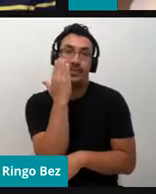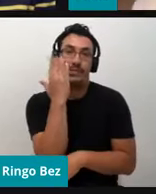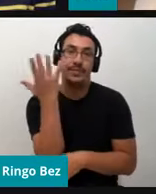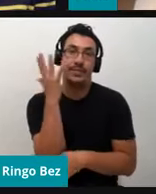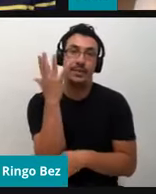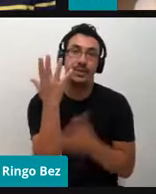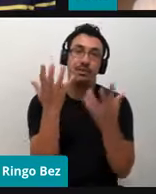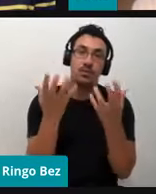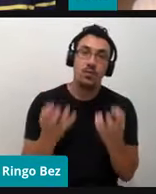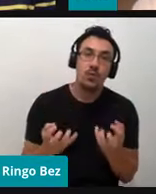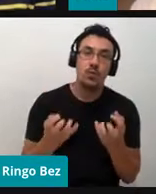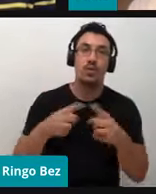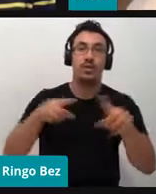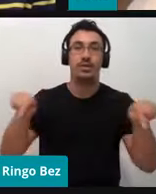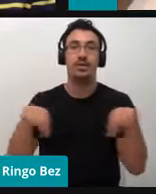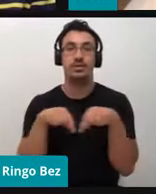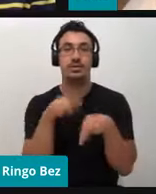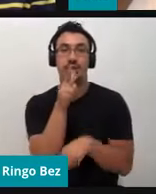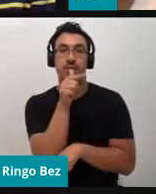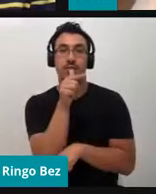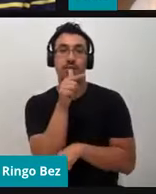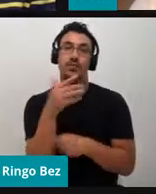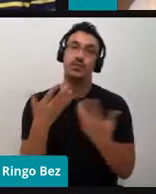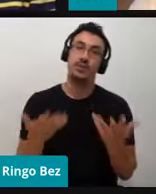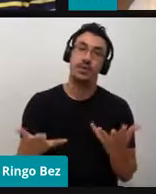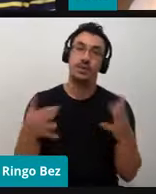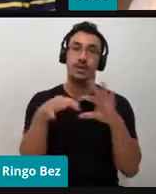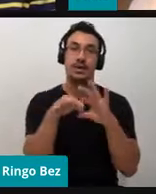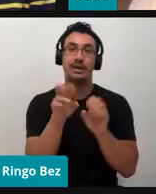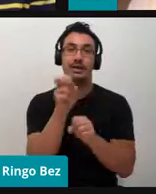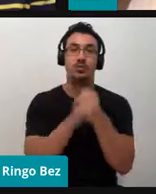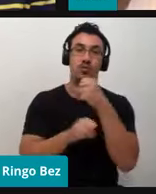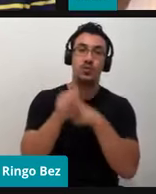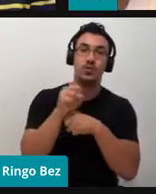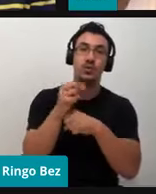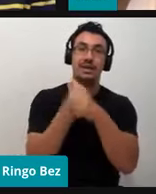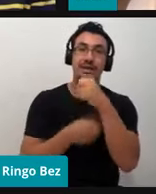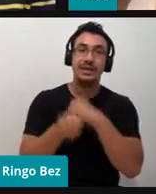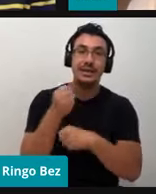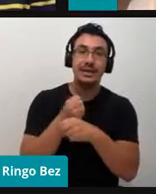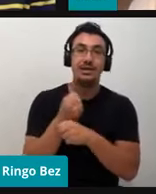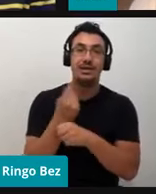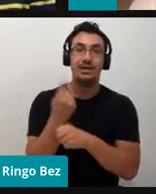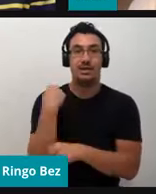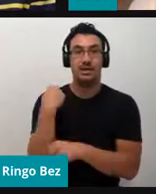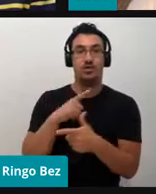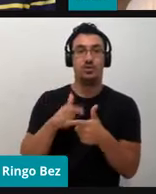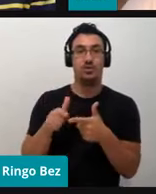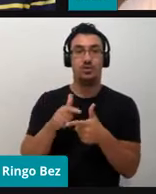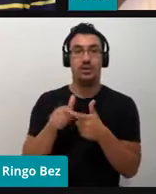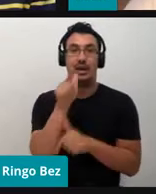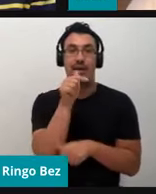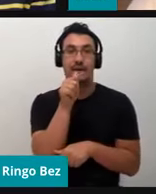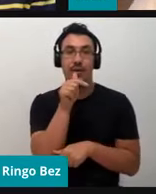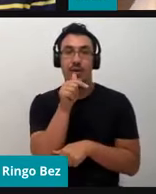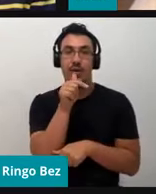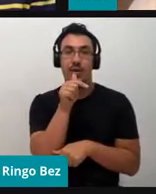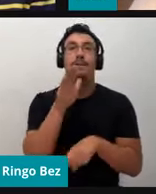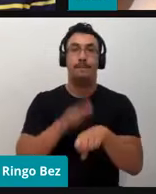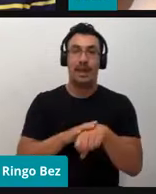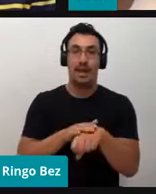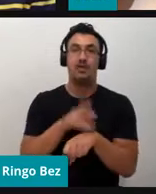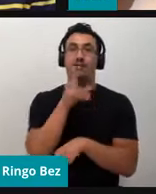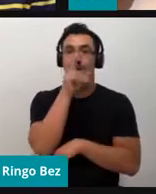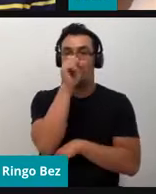das bacias hidrográficas. Então, se há 5, 6 anos atrás nós tivemos uma crise hídrica que foi num nível até muito maior do que essa do Paraná